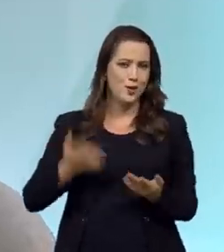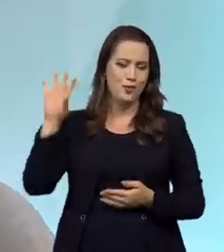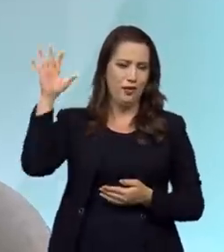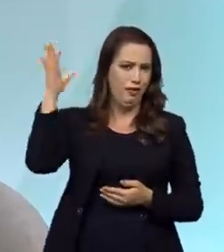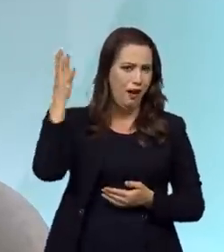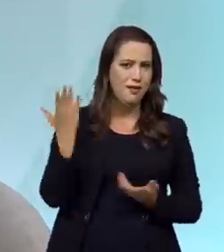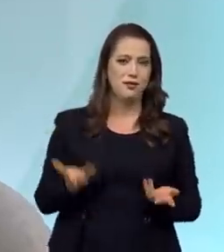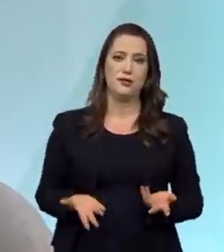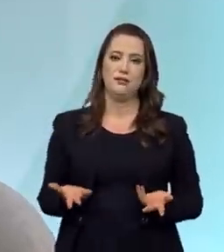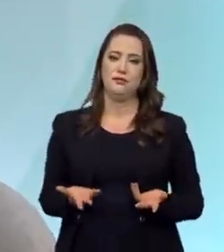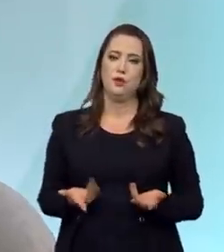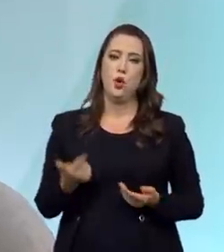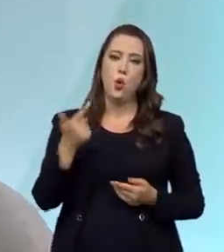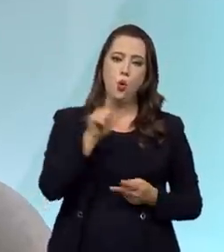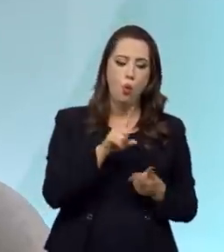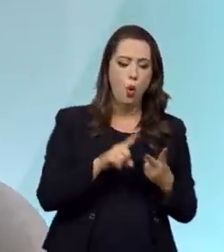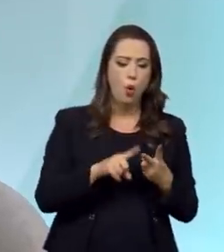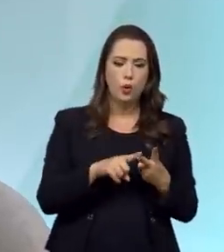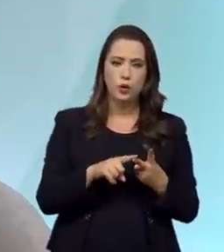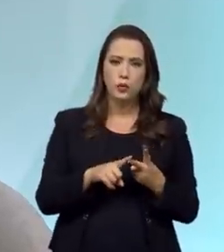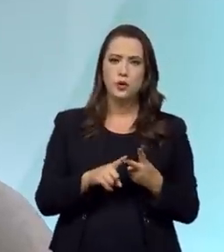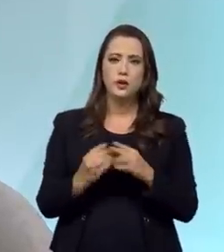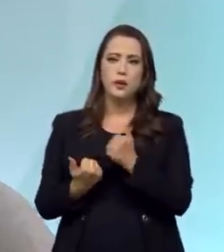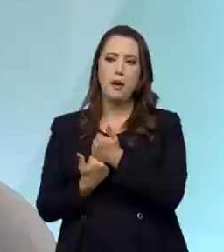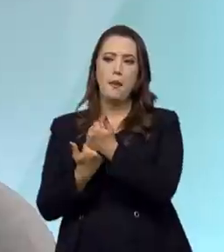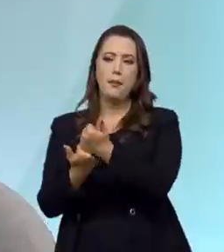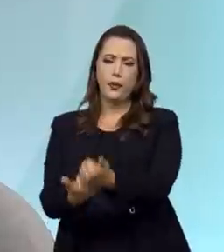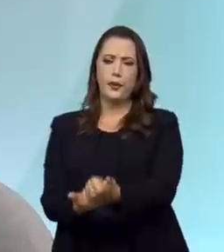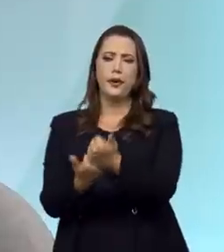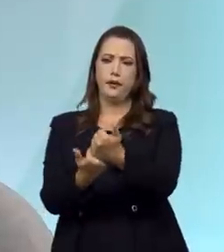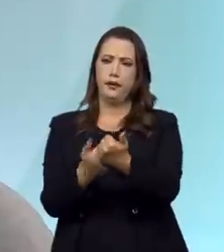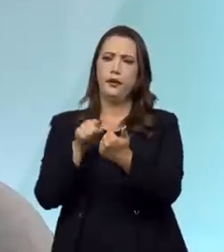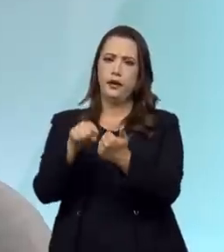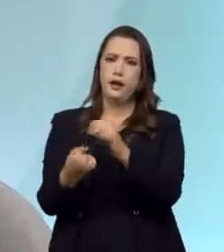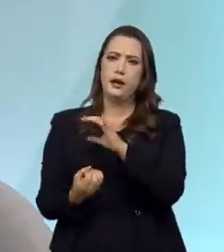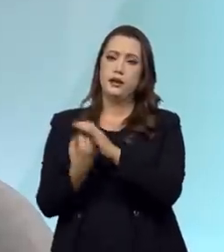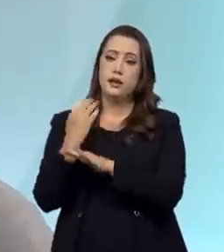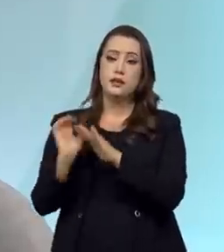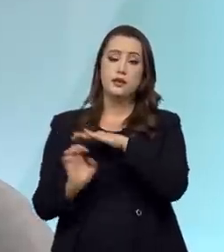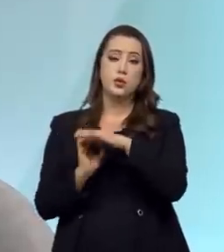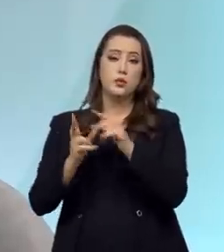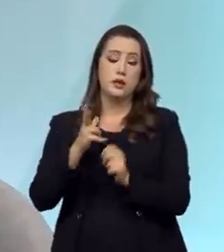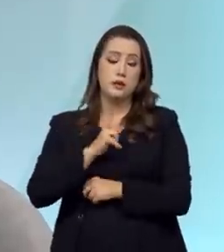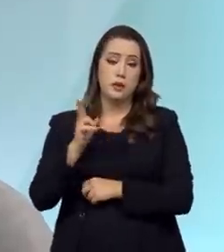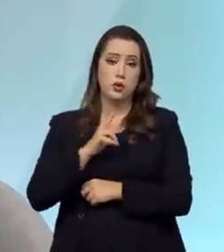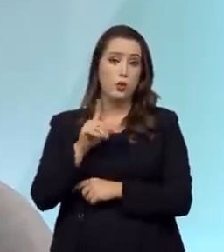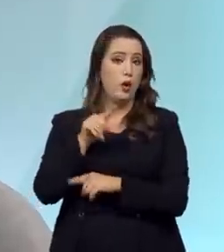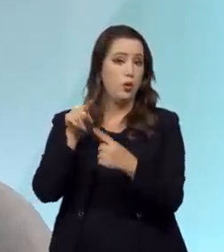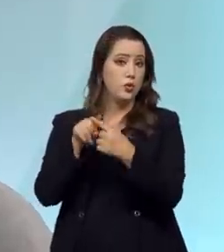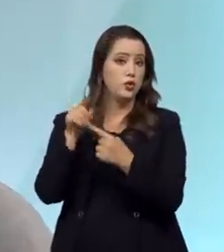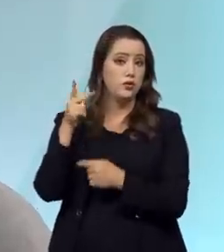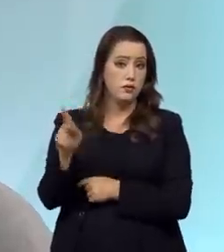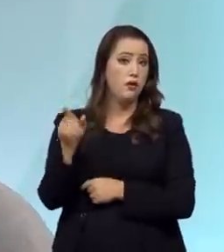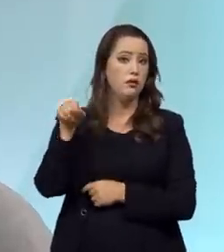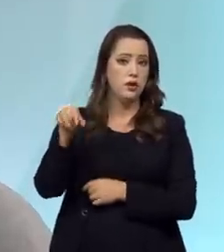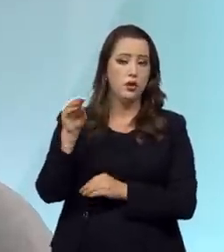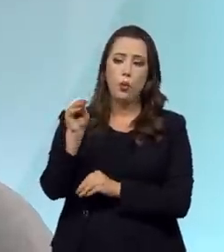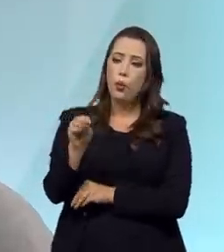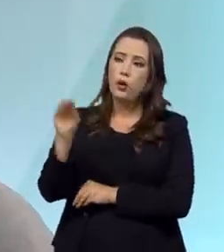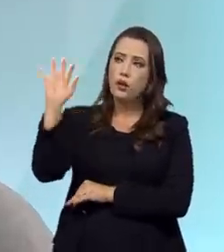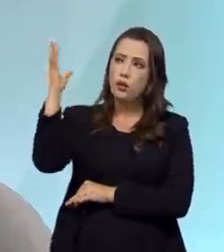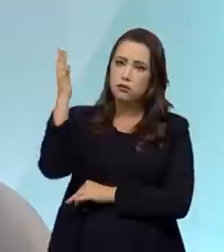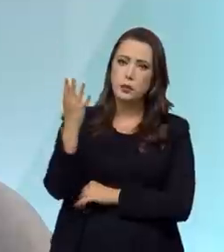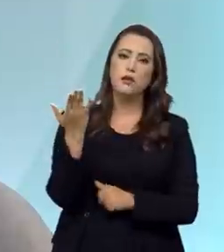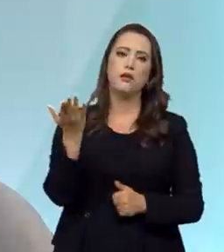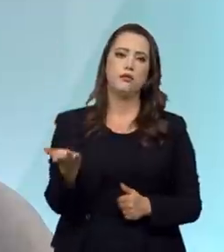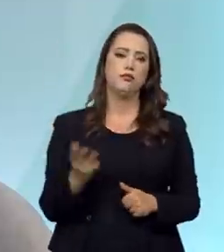programa ajuda a criar o mercado privado o programa olha muito para o mercado privado e Record e traz uma forma de você